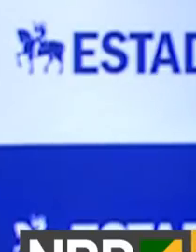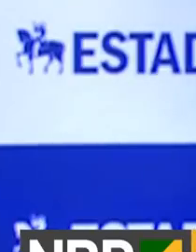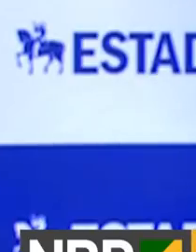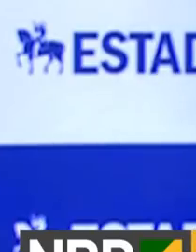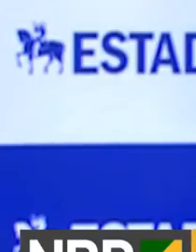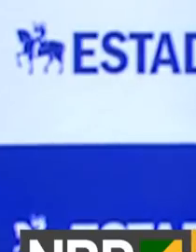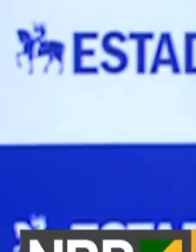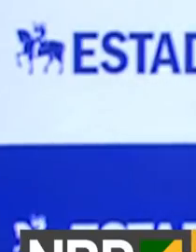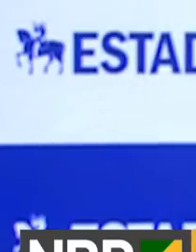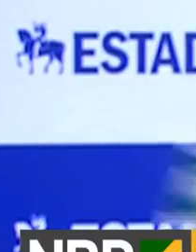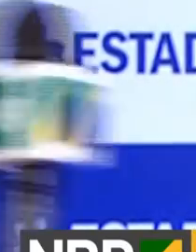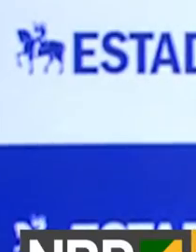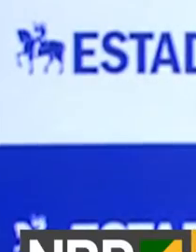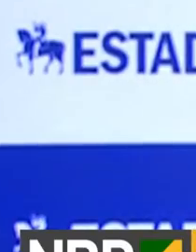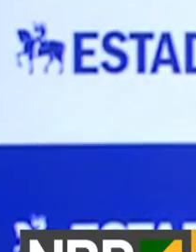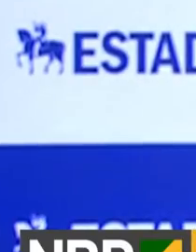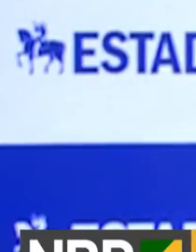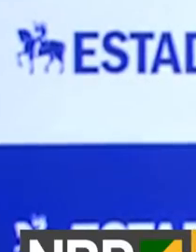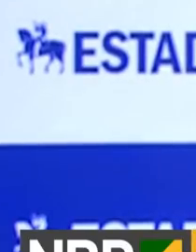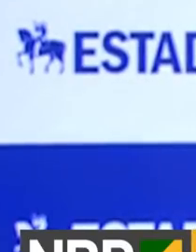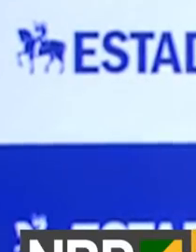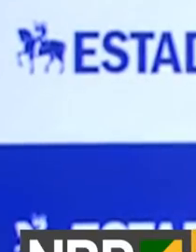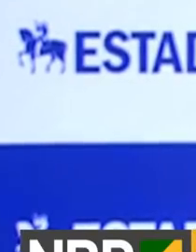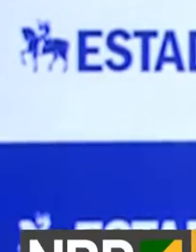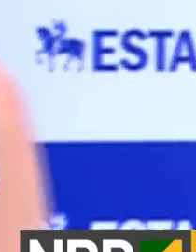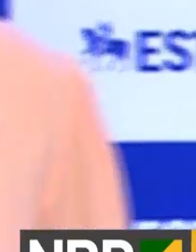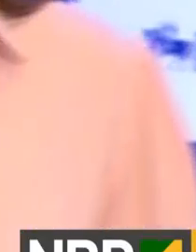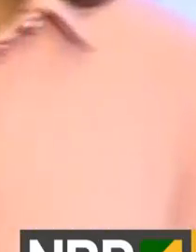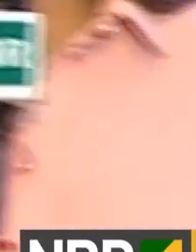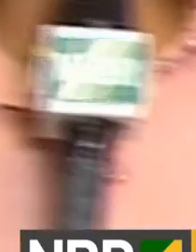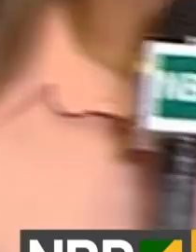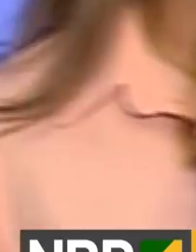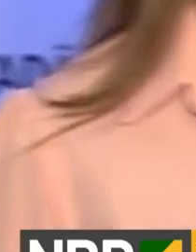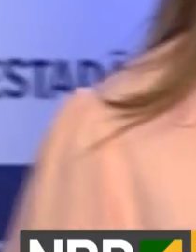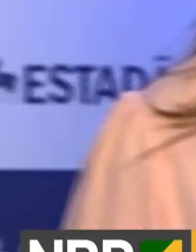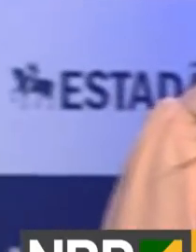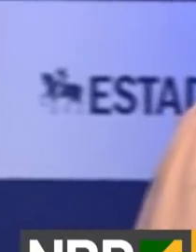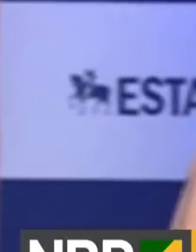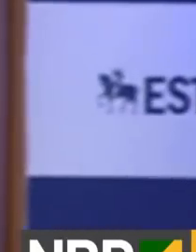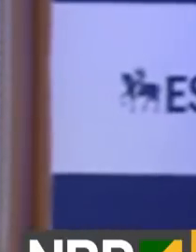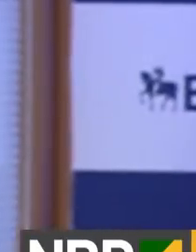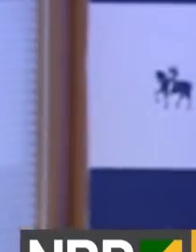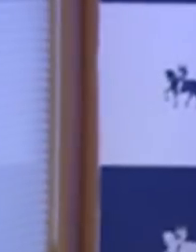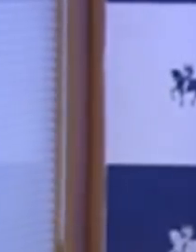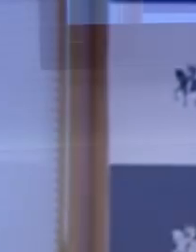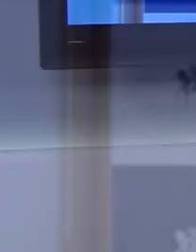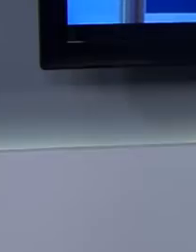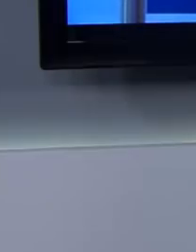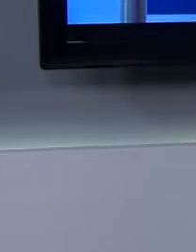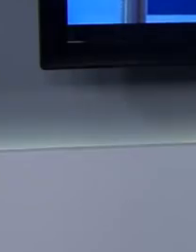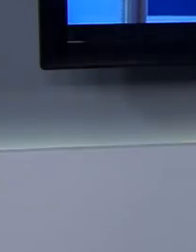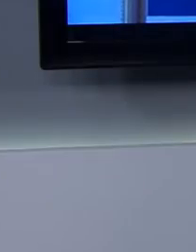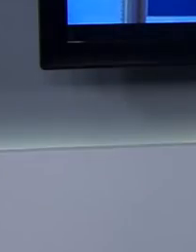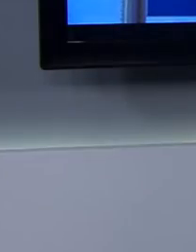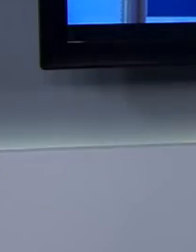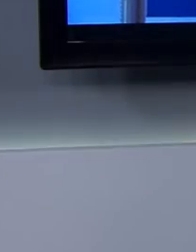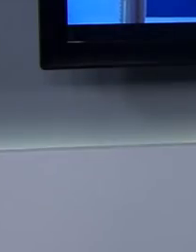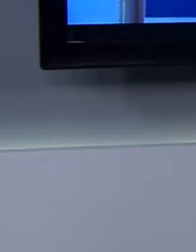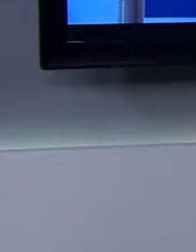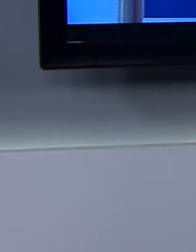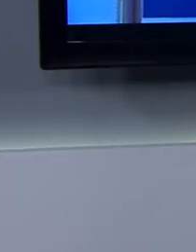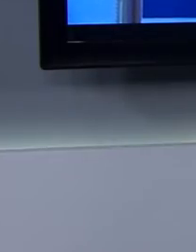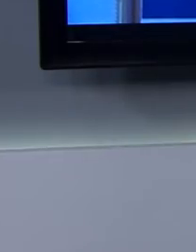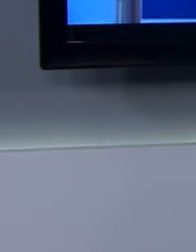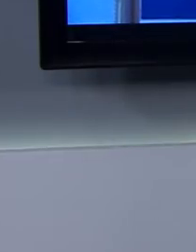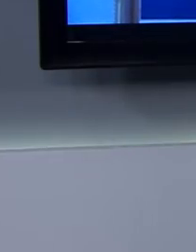empregos no ano que vem certo o ministro obrigada a isso voltamos com você no estúdio obrigada gabriela obrigada também o